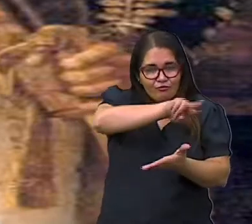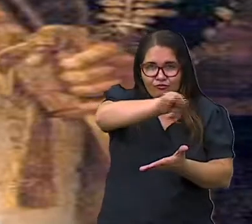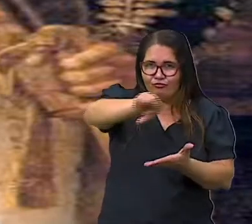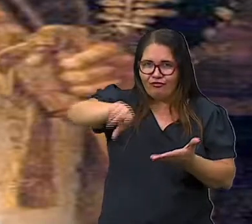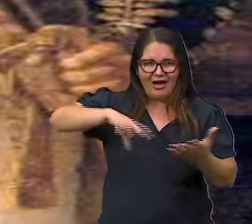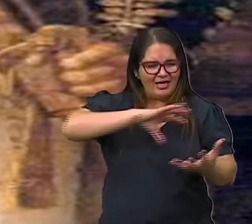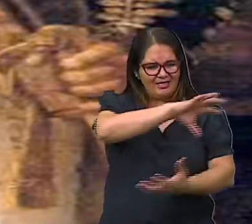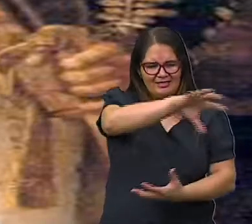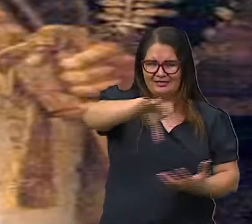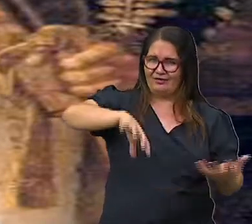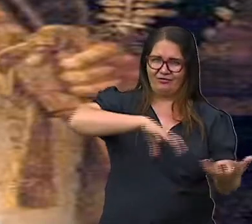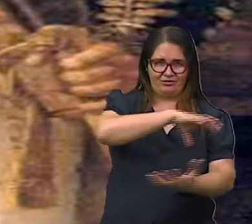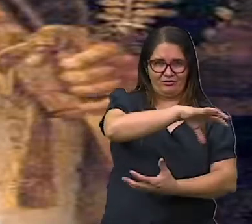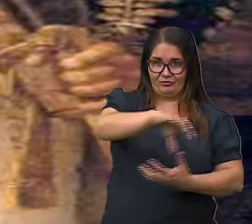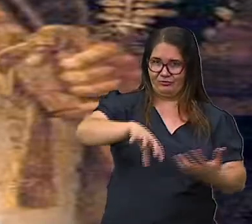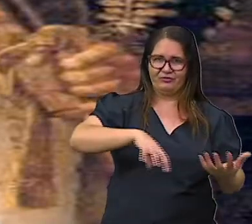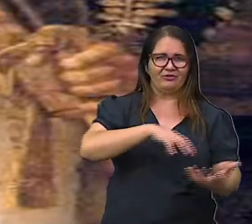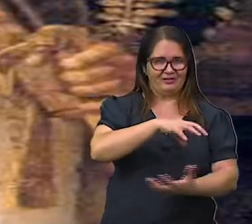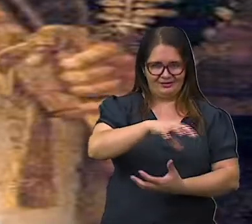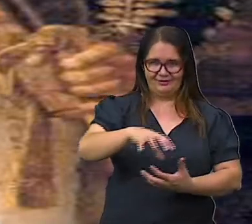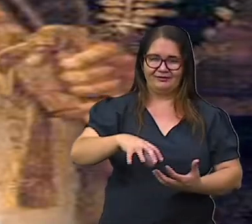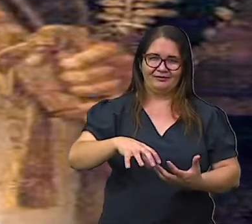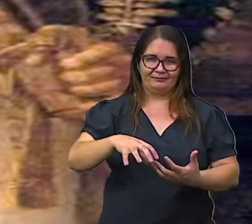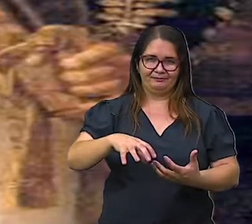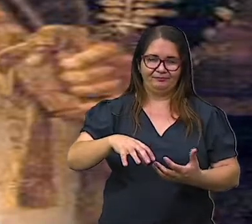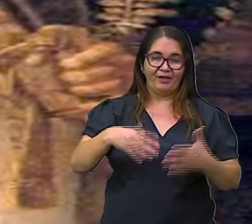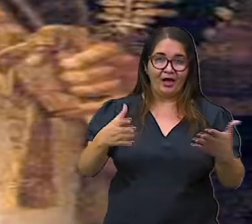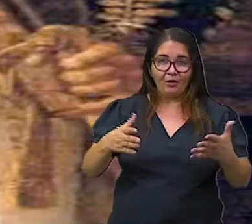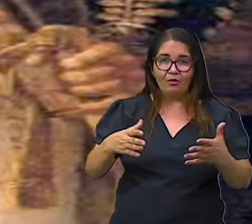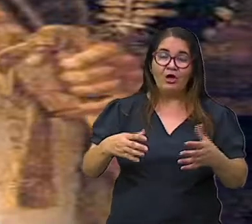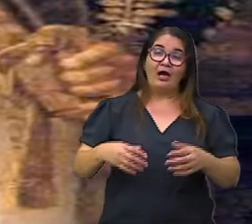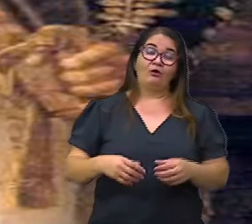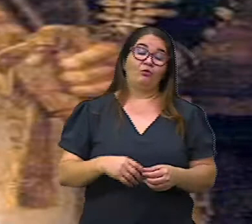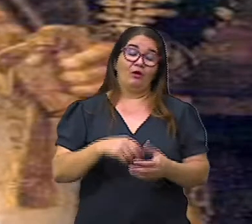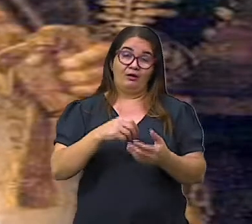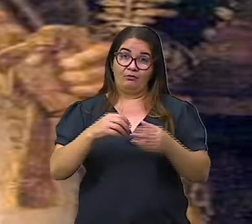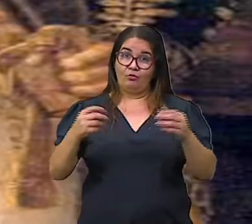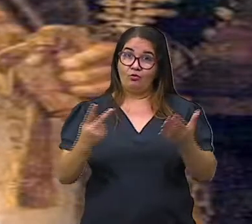demonstravam a fragilidade do mais novo país, ou mais novo império.